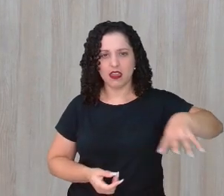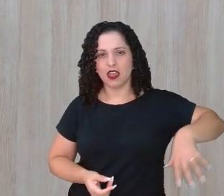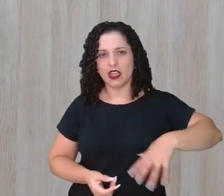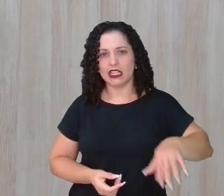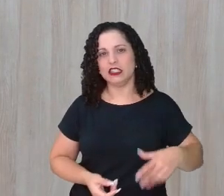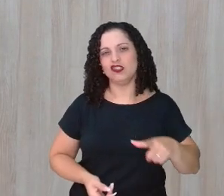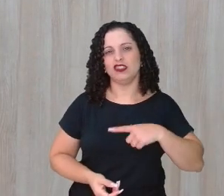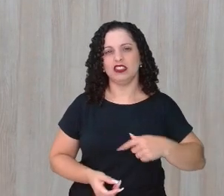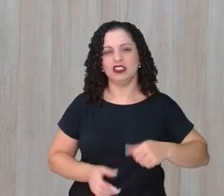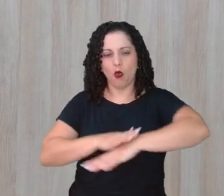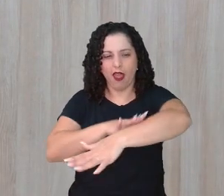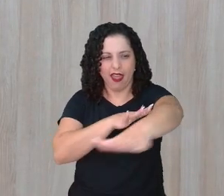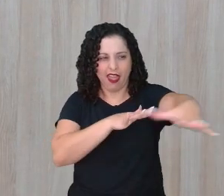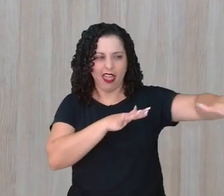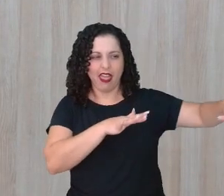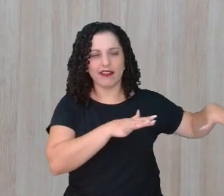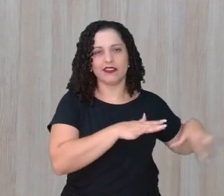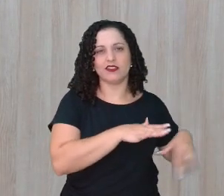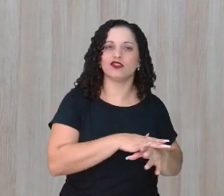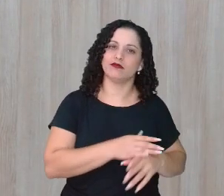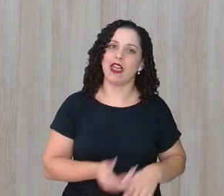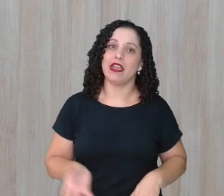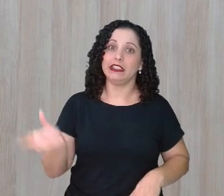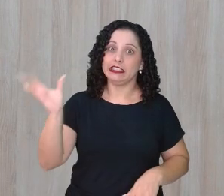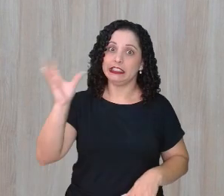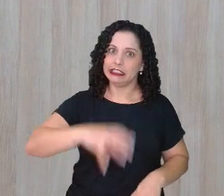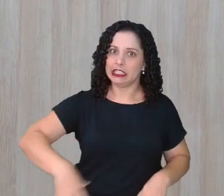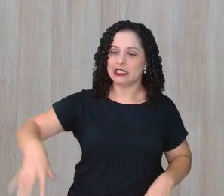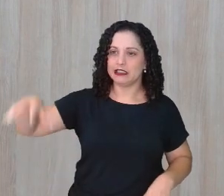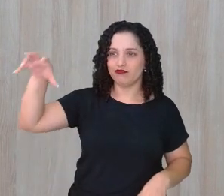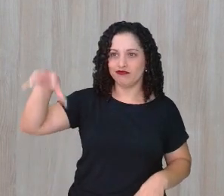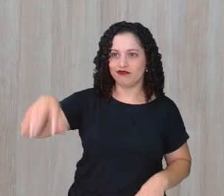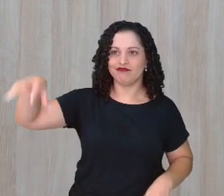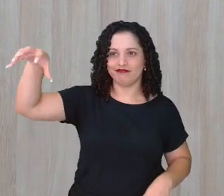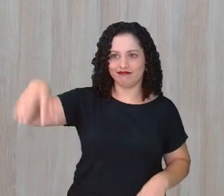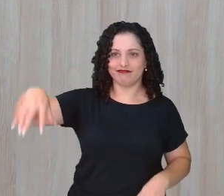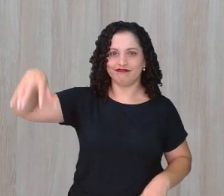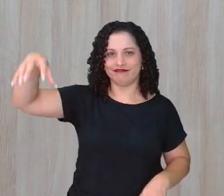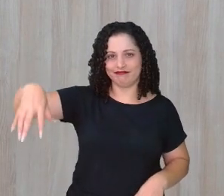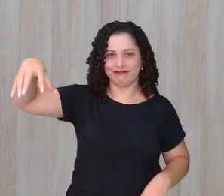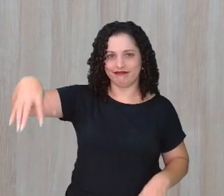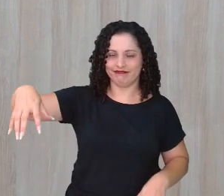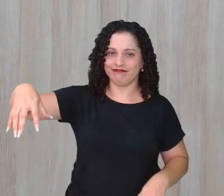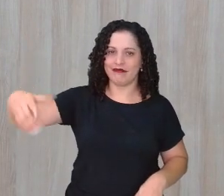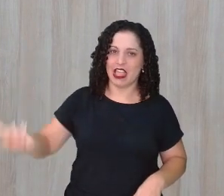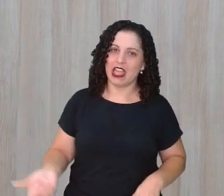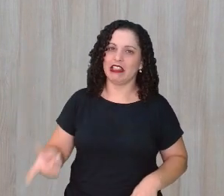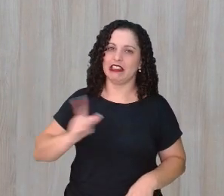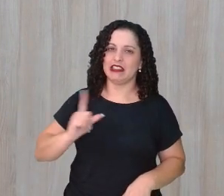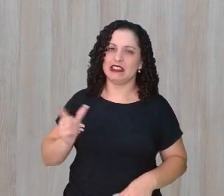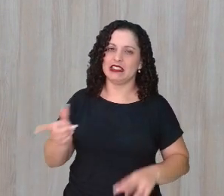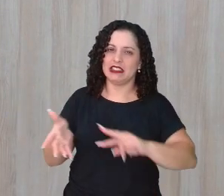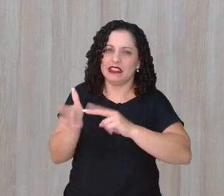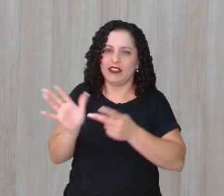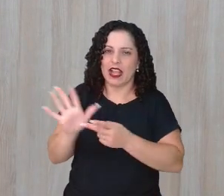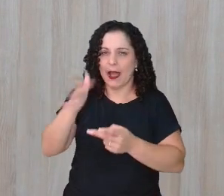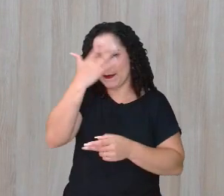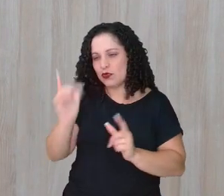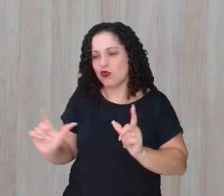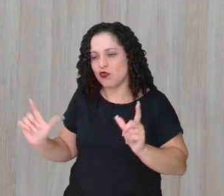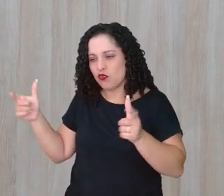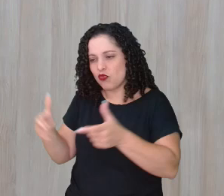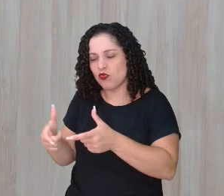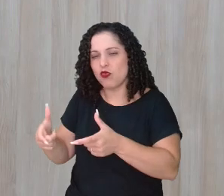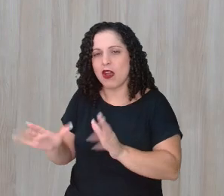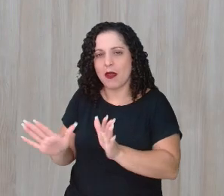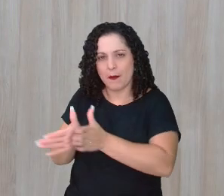né, de terras e tudo mais, e os jacobinos representando a pequena ou média burguesia, os